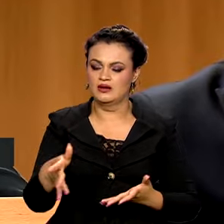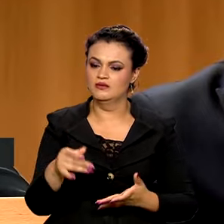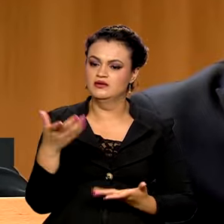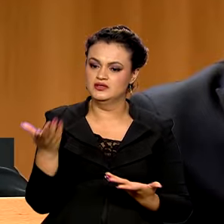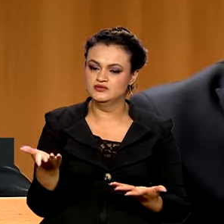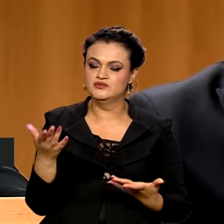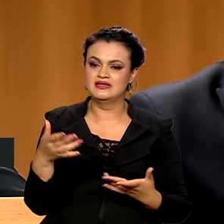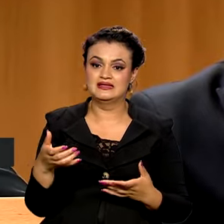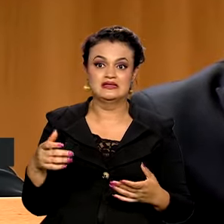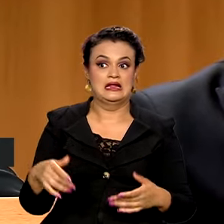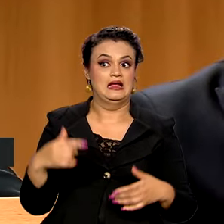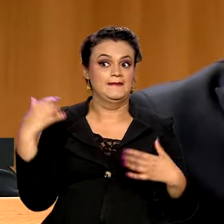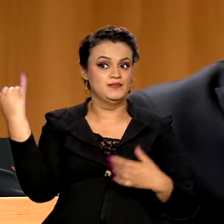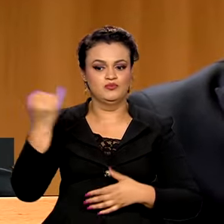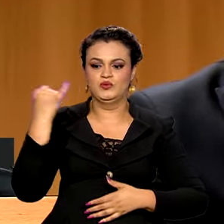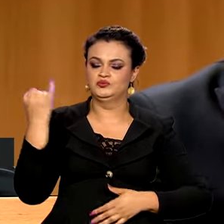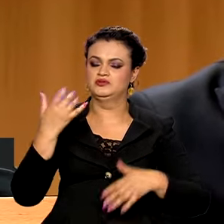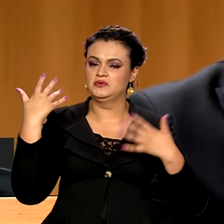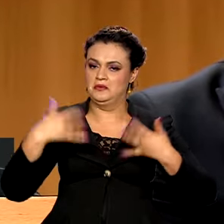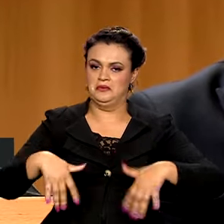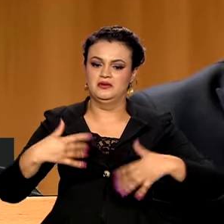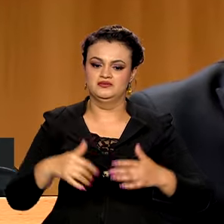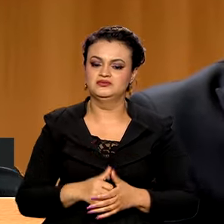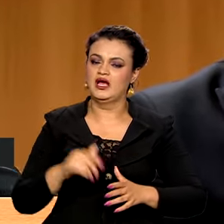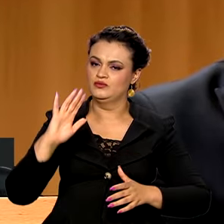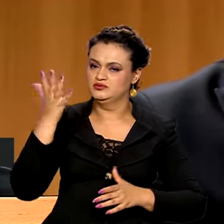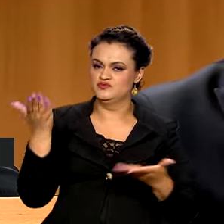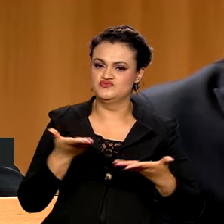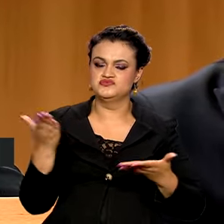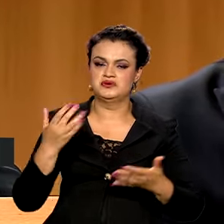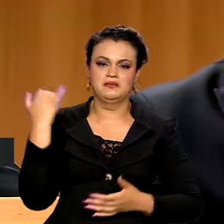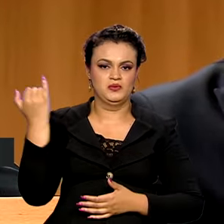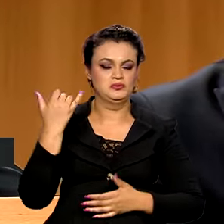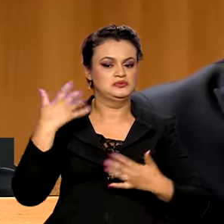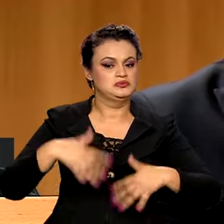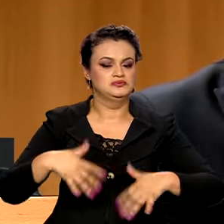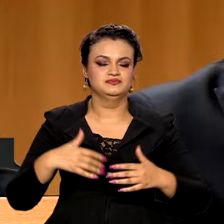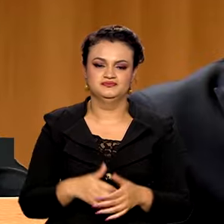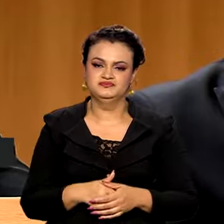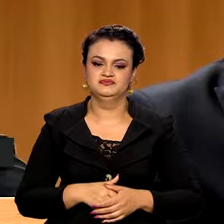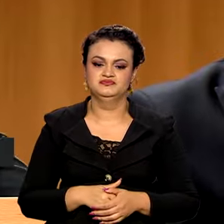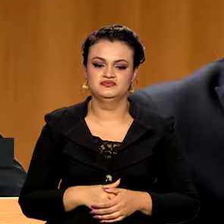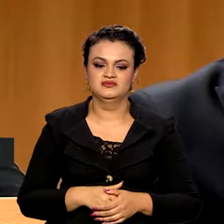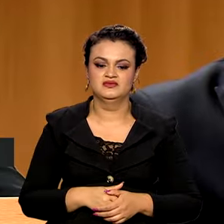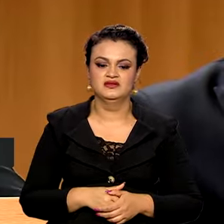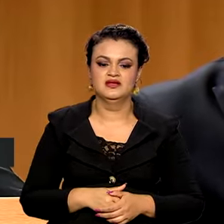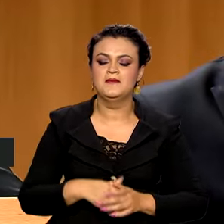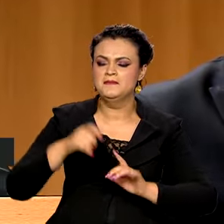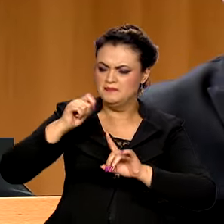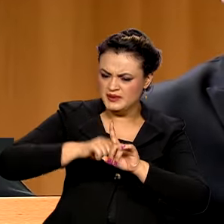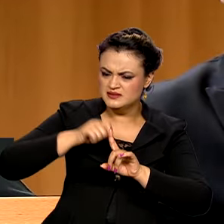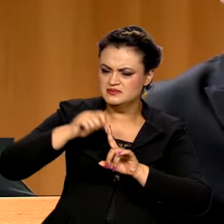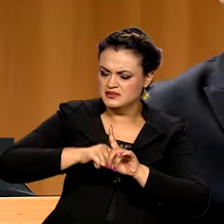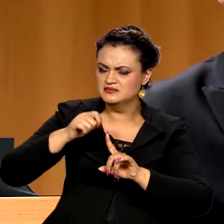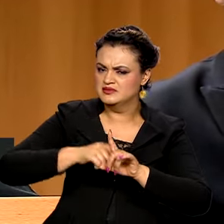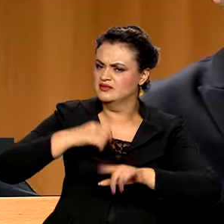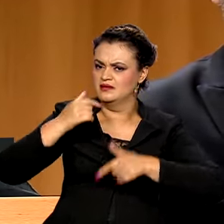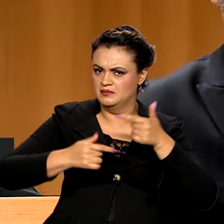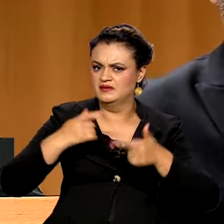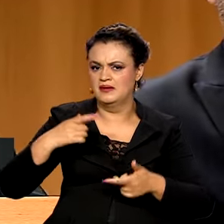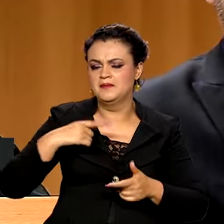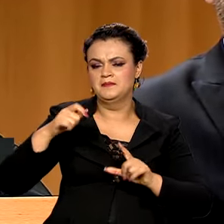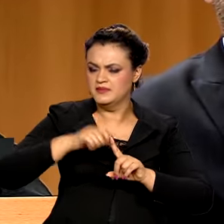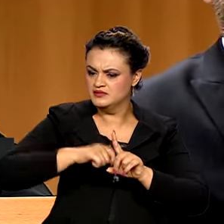de enorme importância o que ocorreu hoje, fruto de muitos meses de trabalho, e